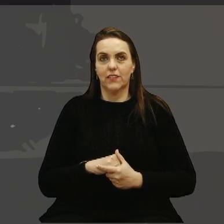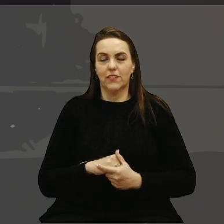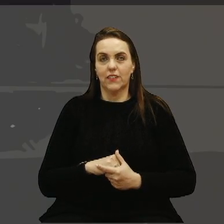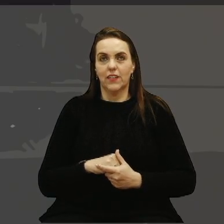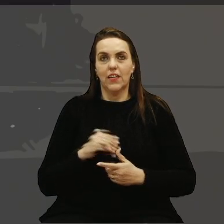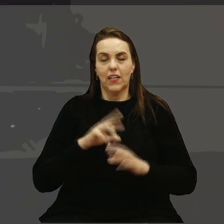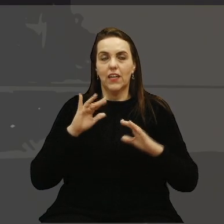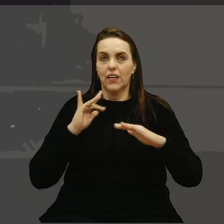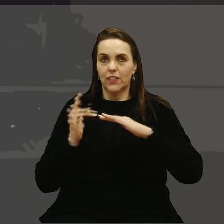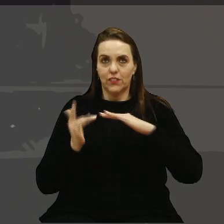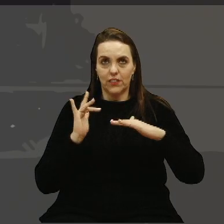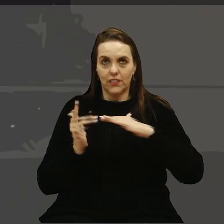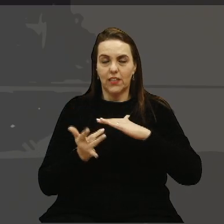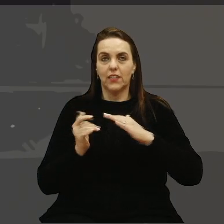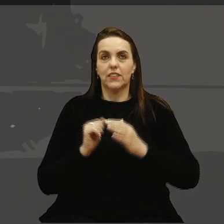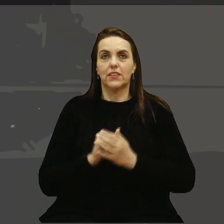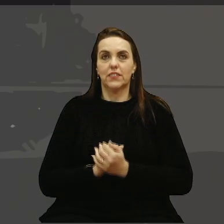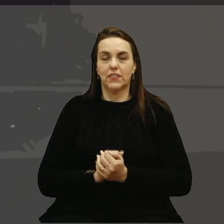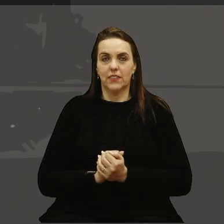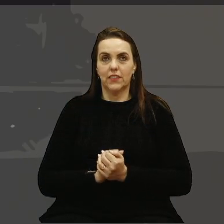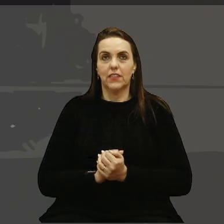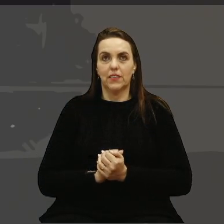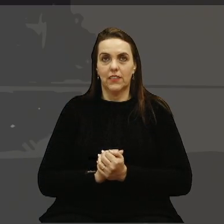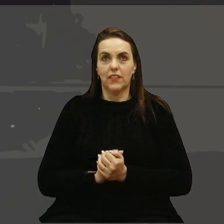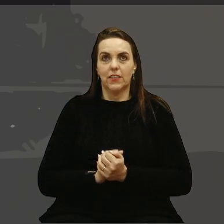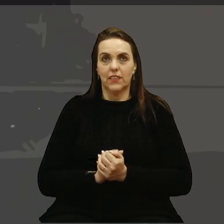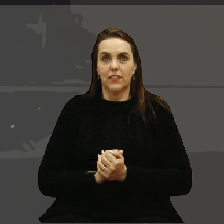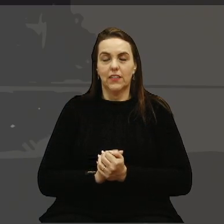redes sociais.